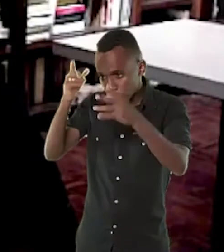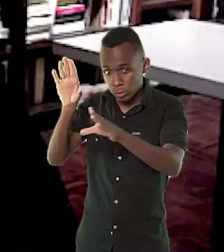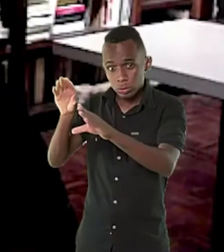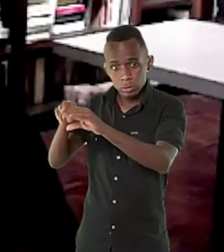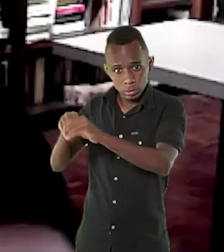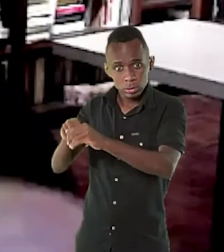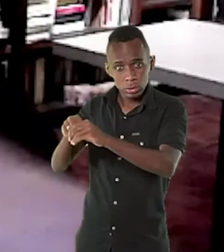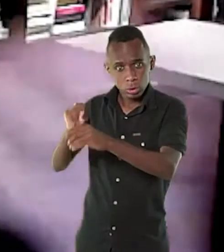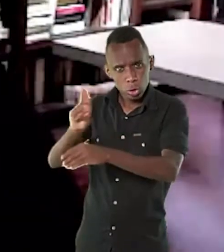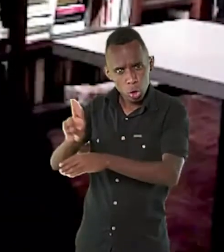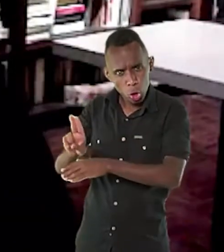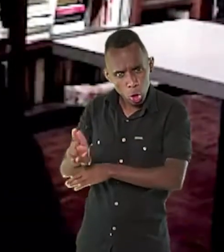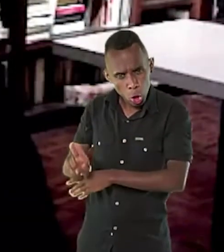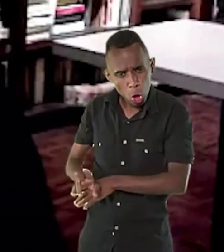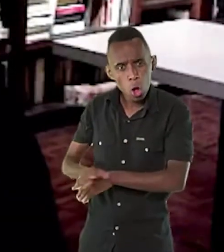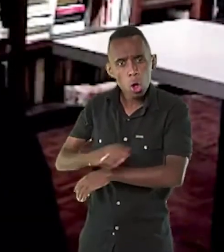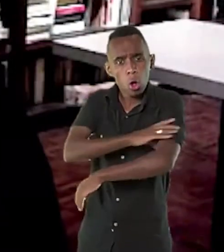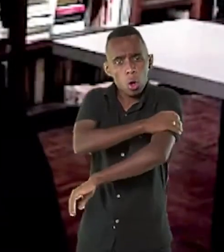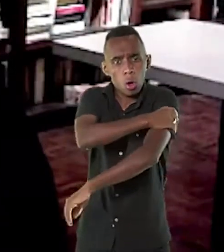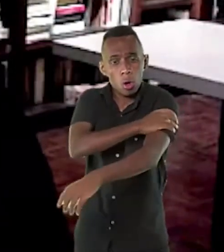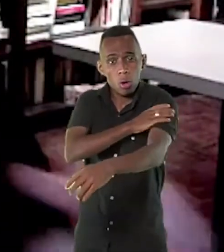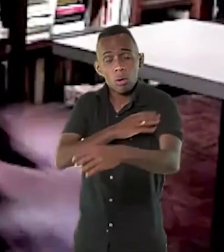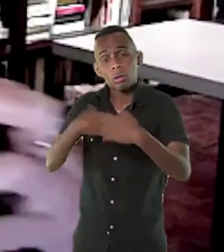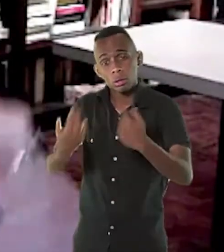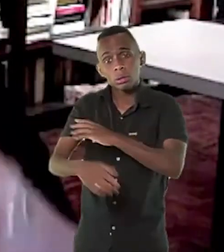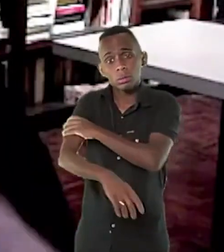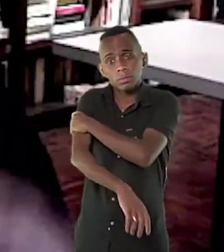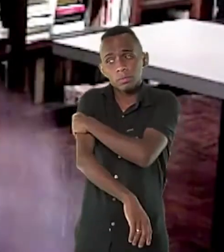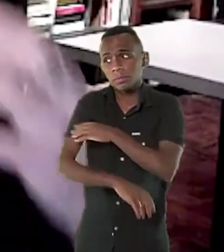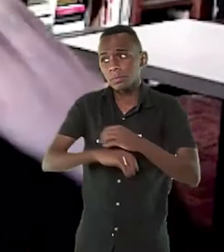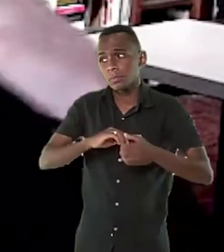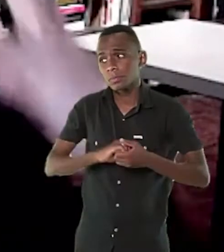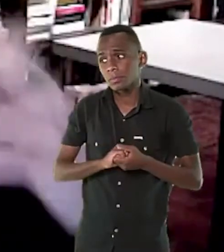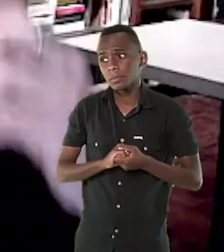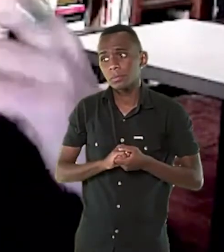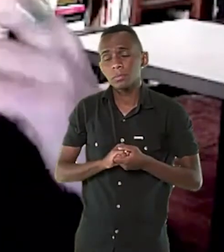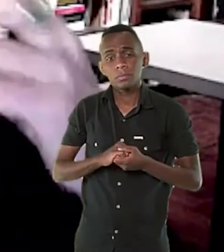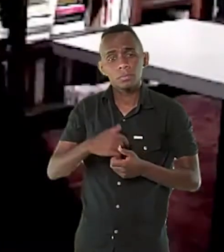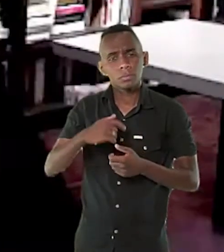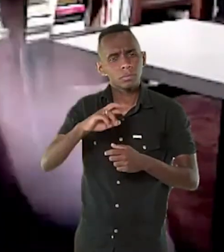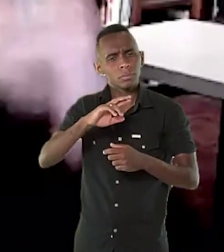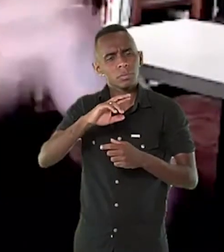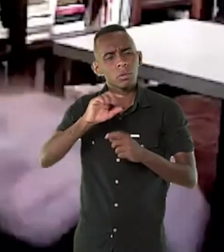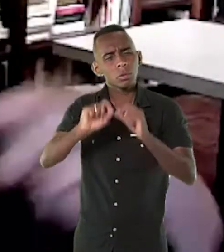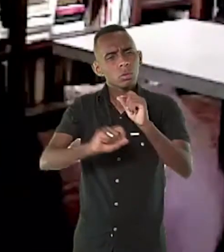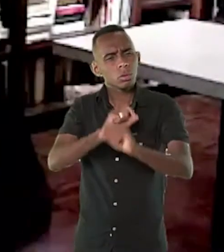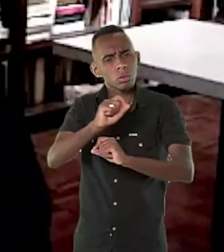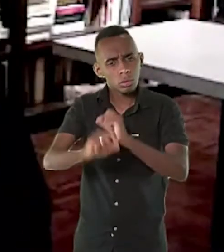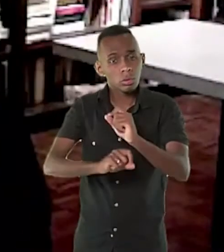arquivado na internet, isso que é o tal do Big Data. Só com essa configuração, com